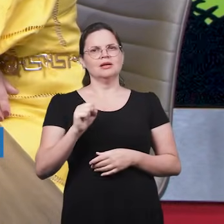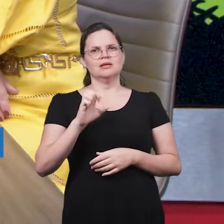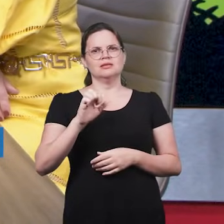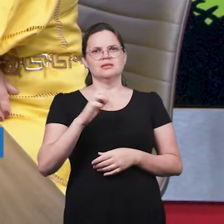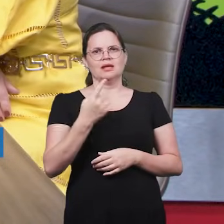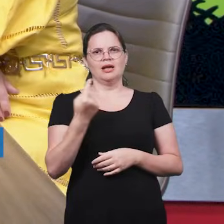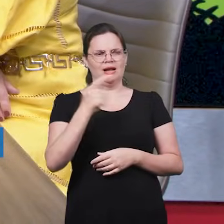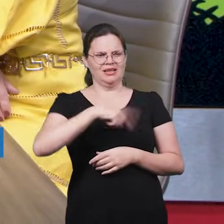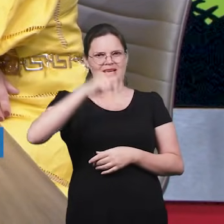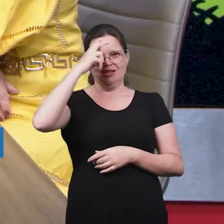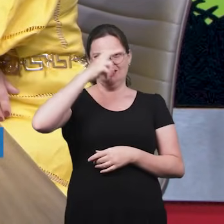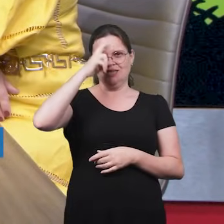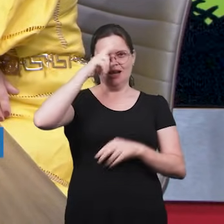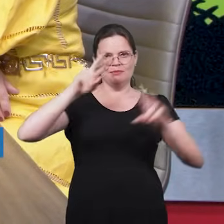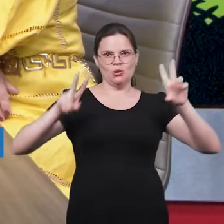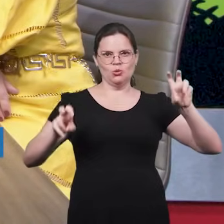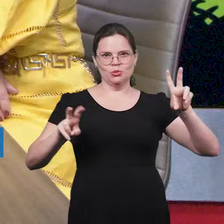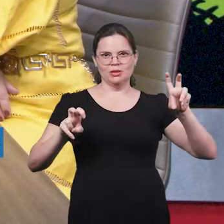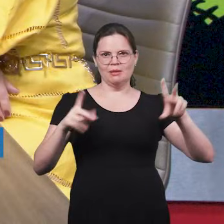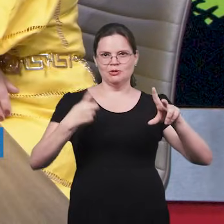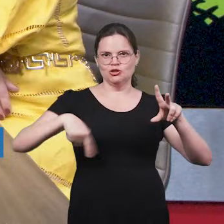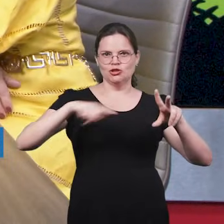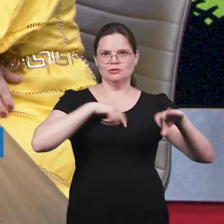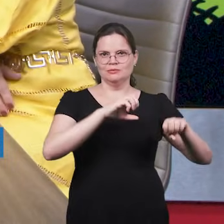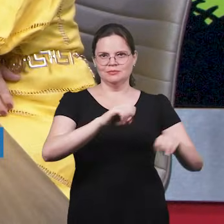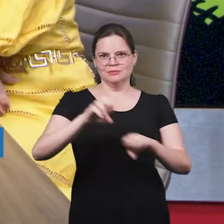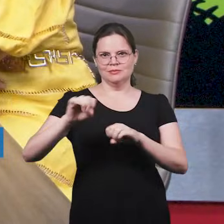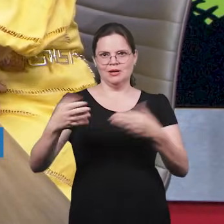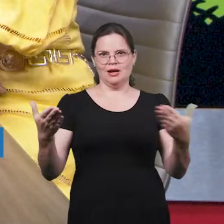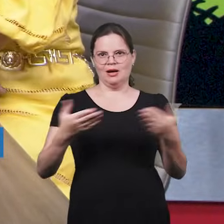nós trabalhamos esse ano? Foram temas